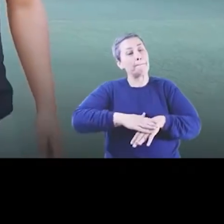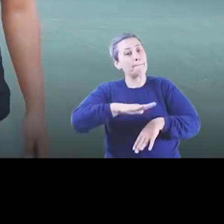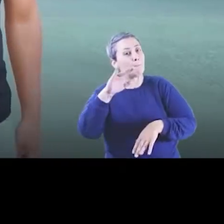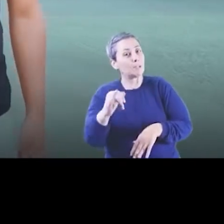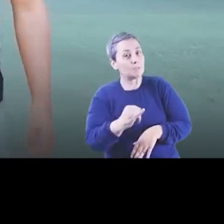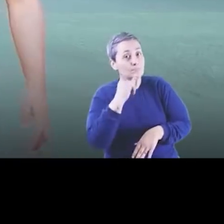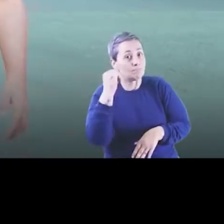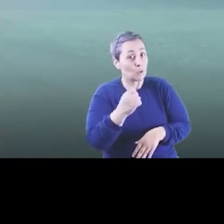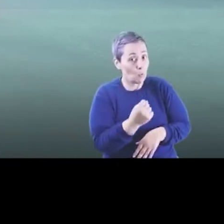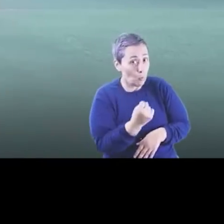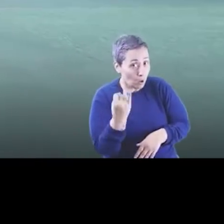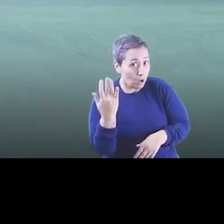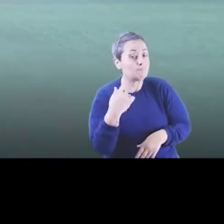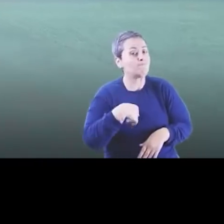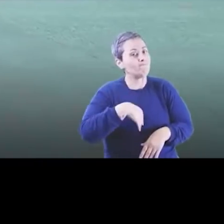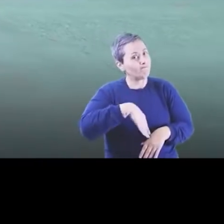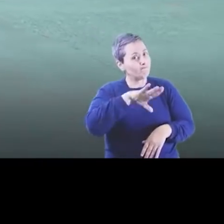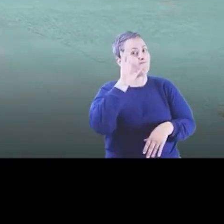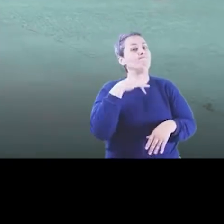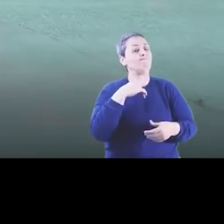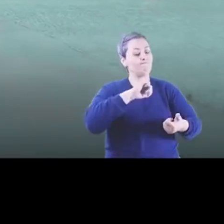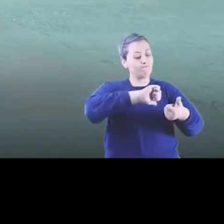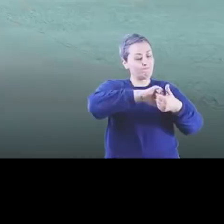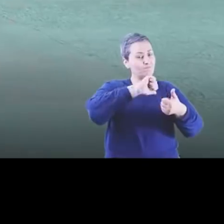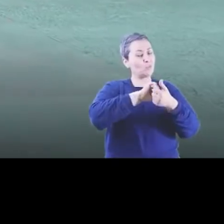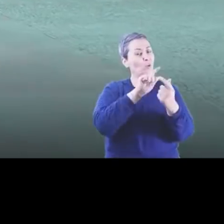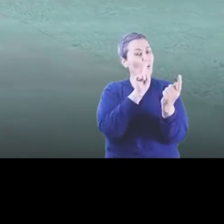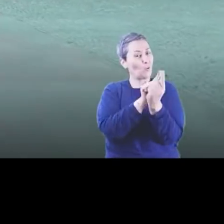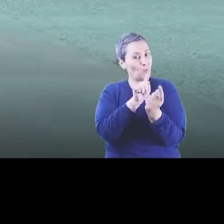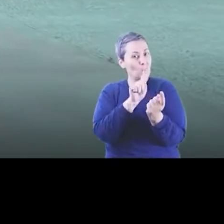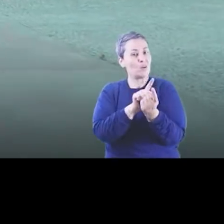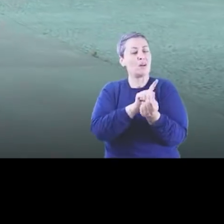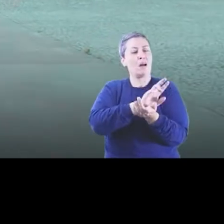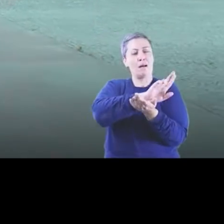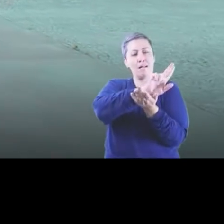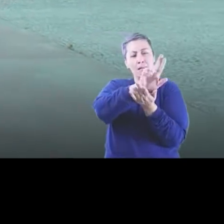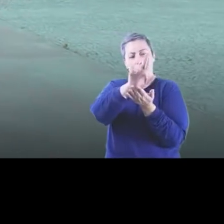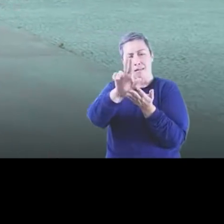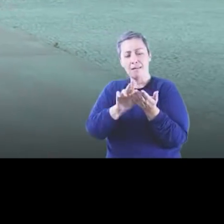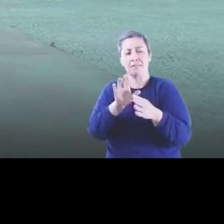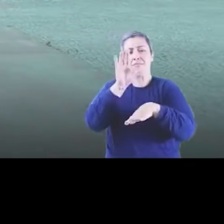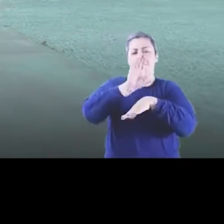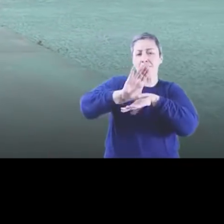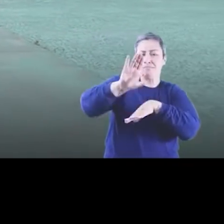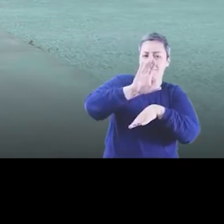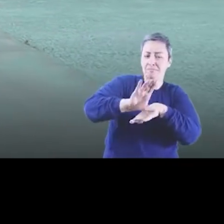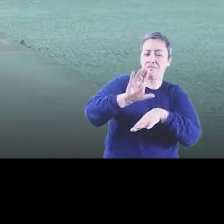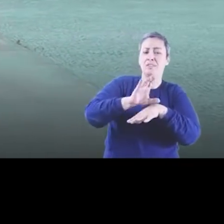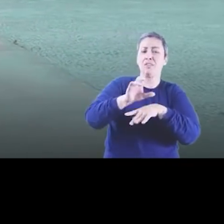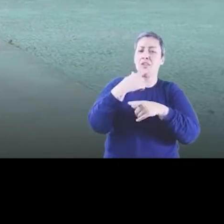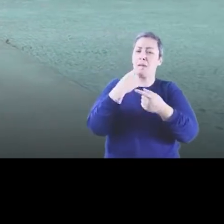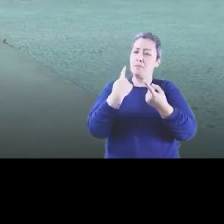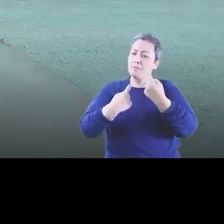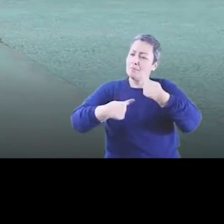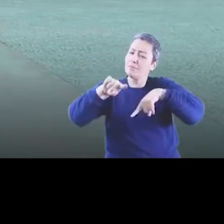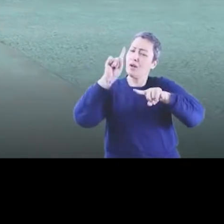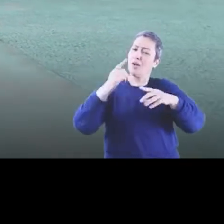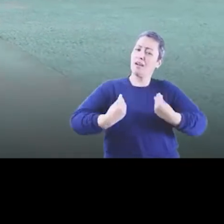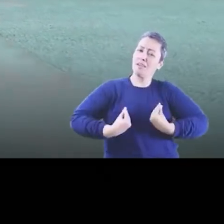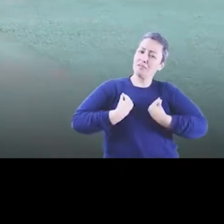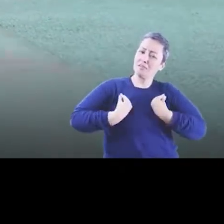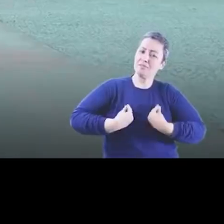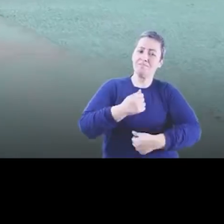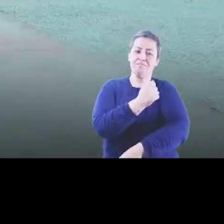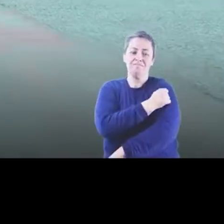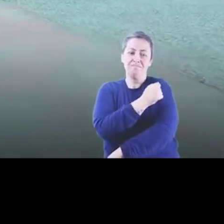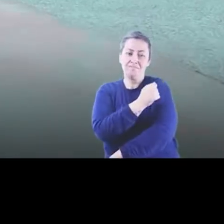Mais importante que a quantidade é a qualidade do atendimento prestado. São vários os casos em que cursos como esses mudaram para melhor